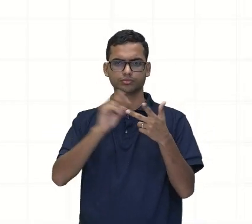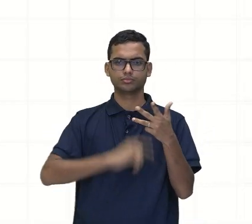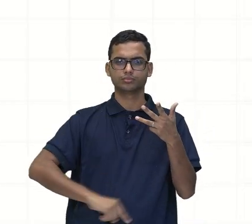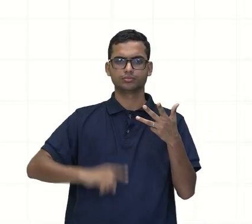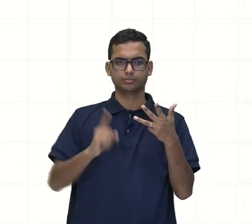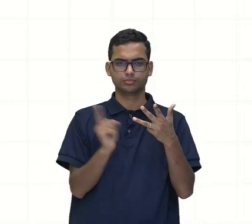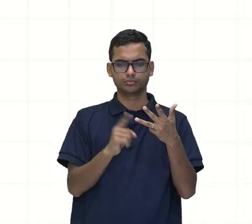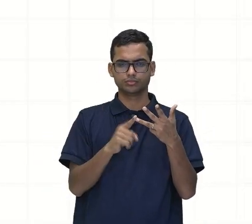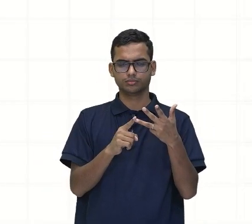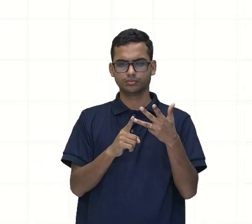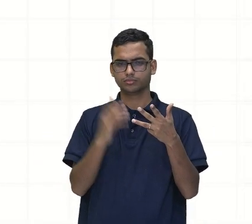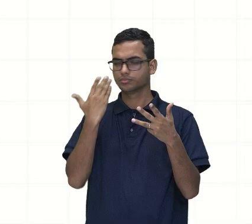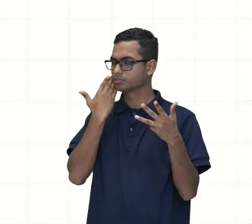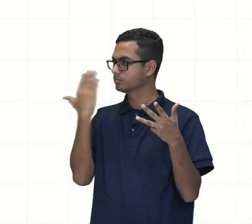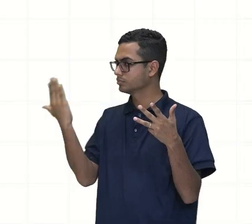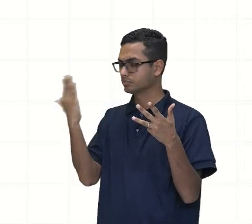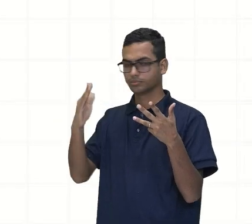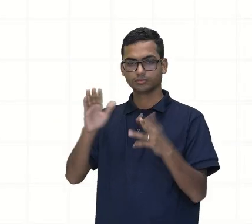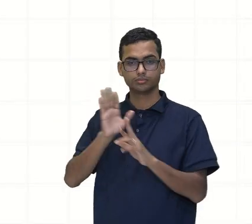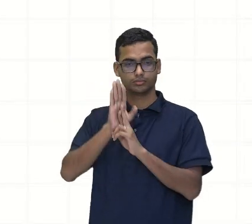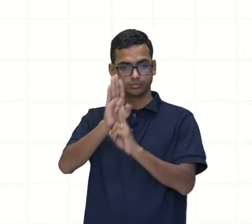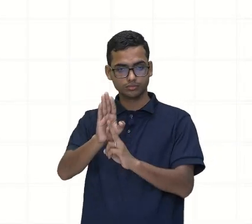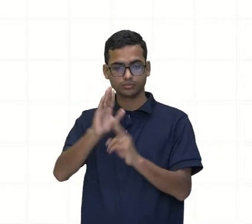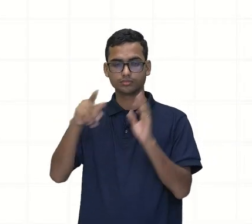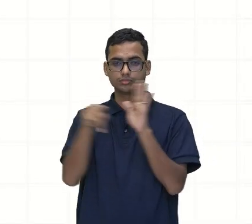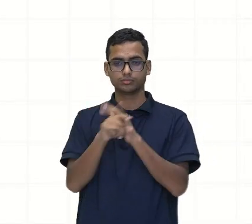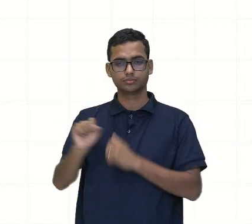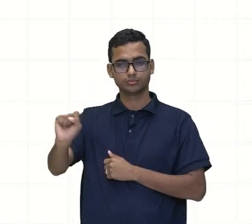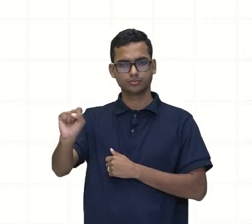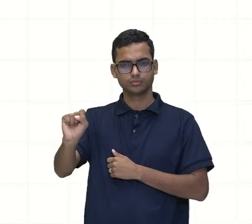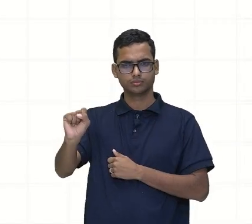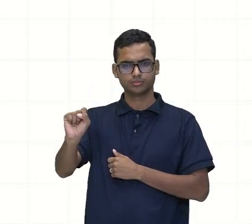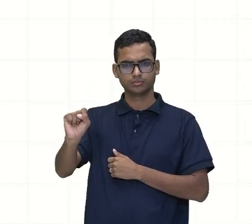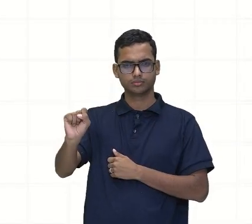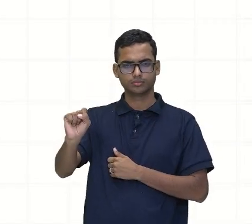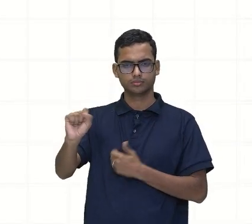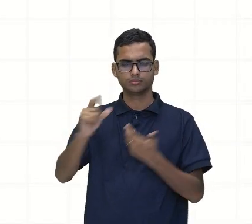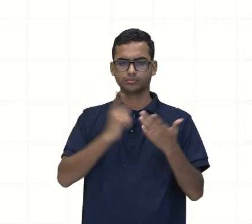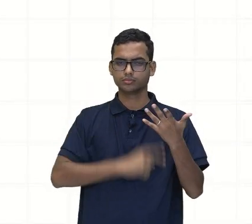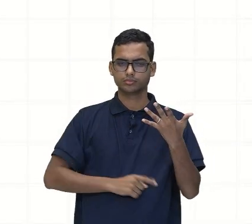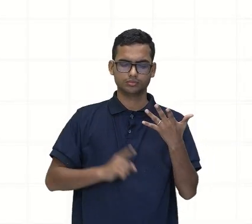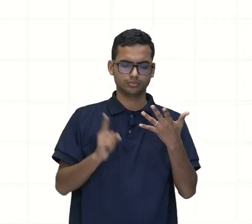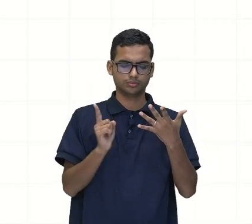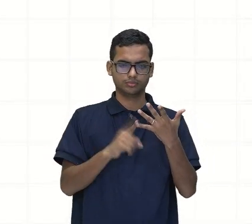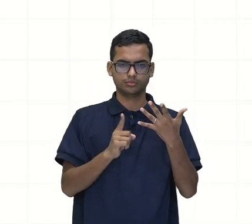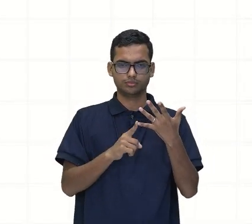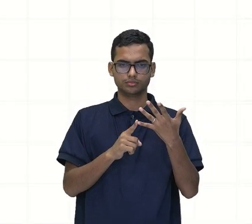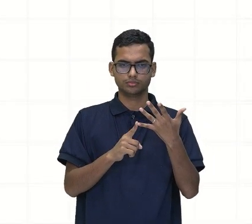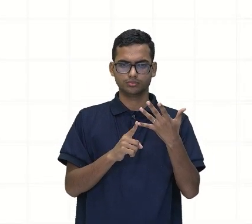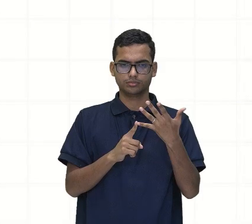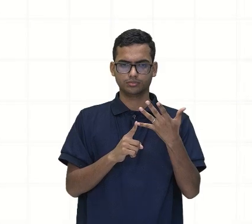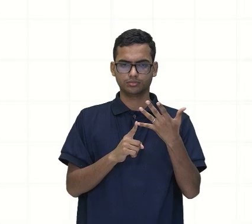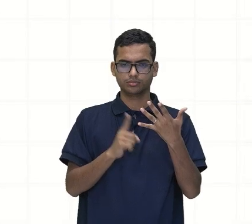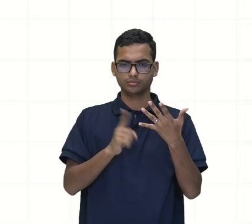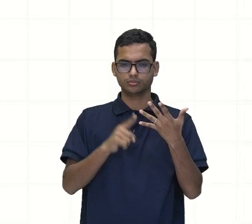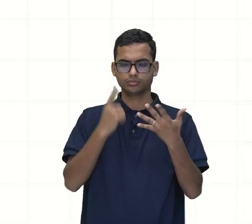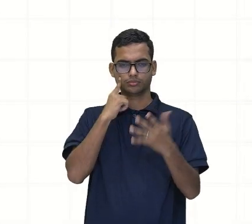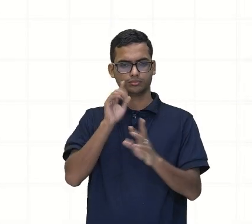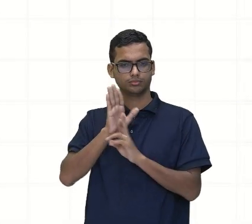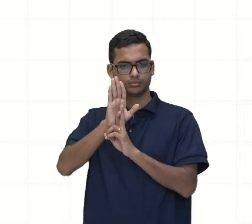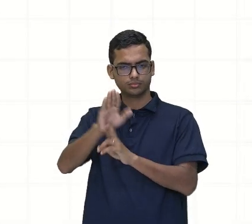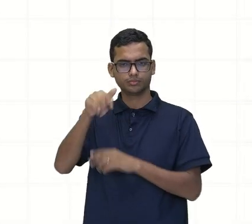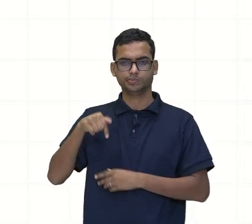letra R. A cidade de São Gabriel do Norte está representada pela letra S. E